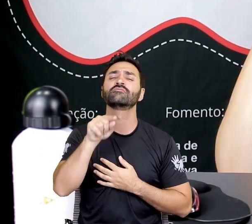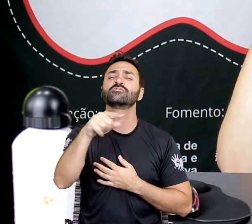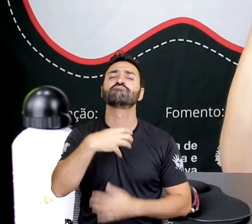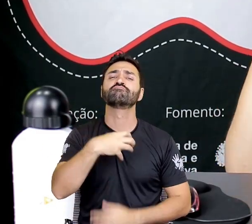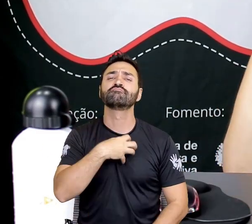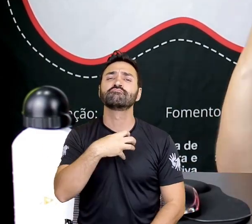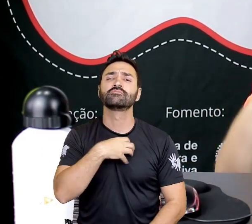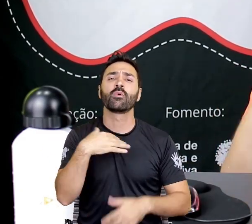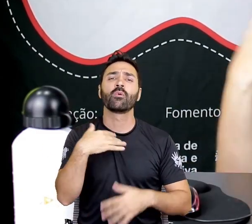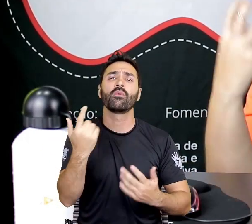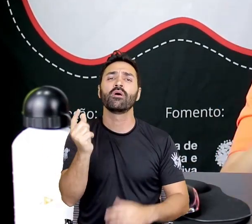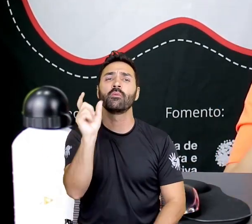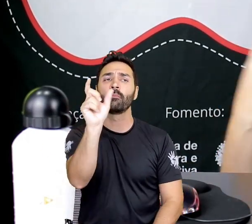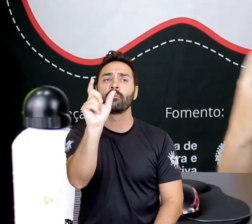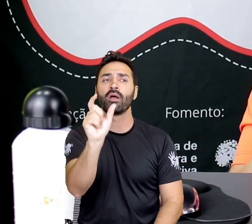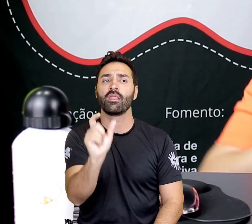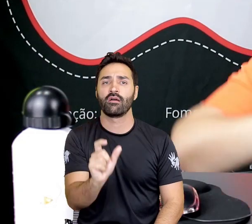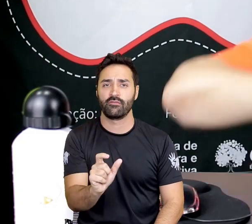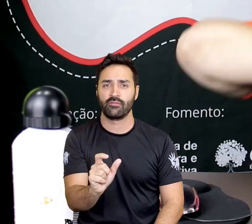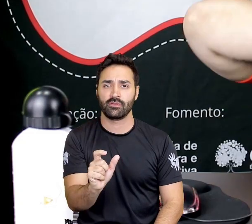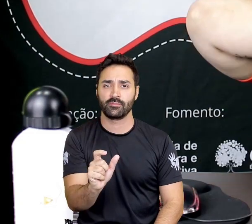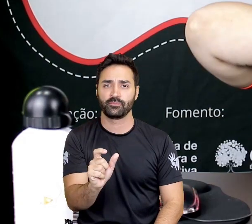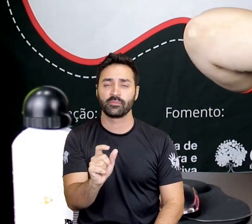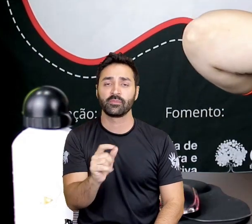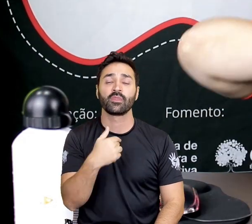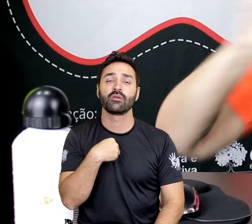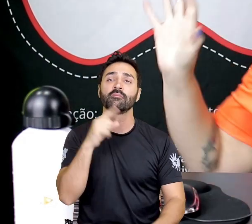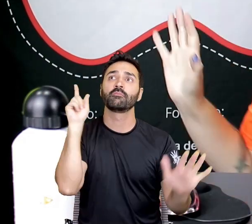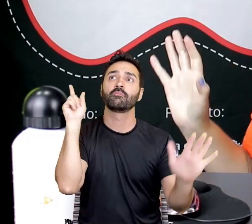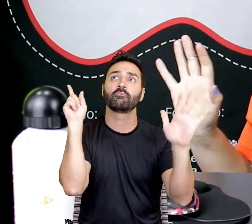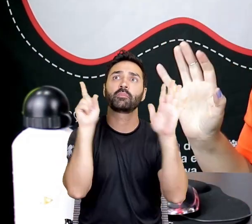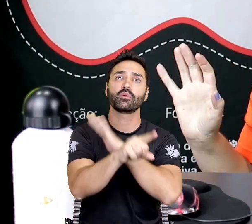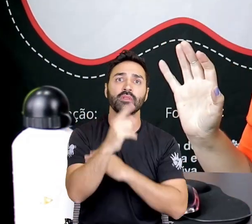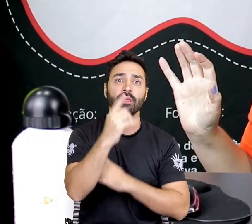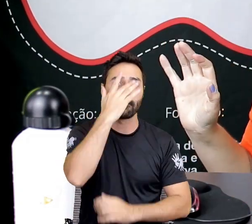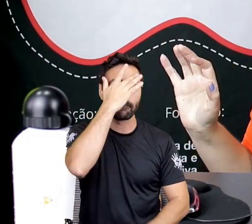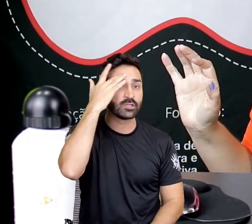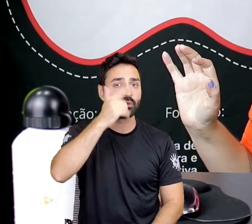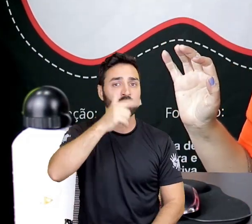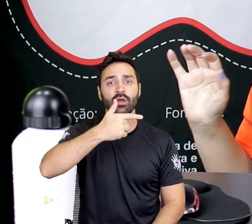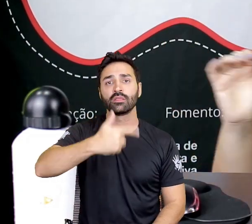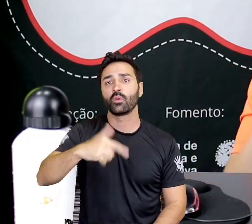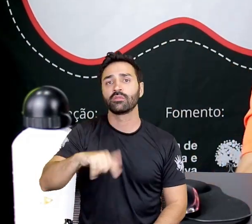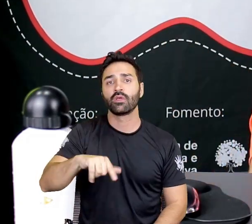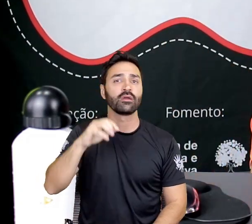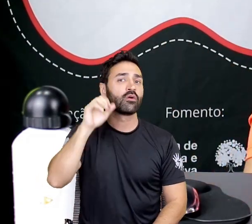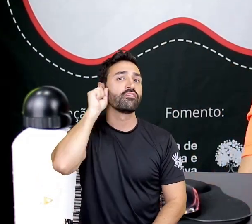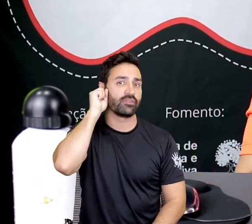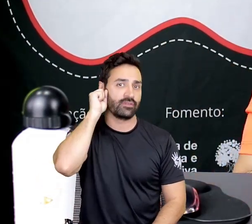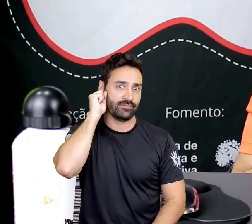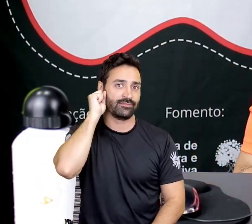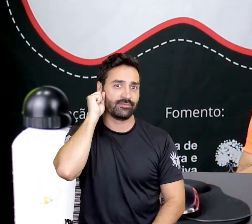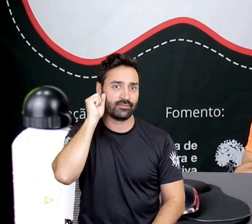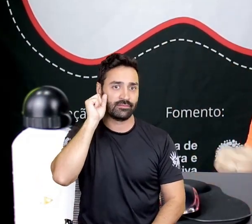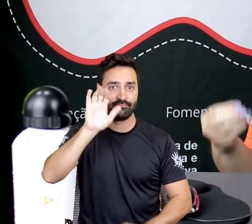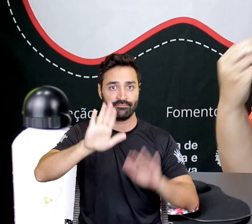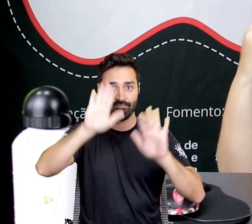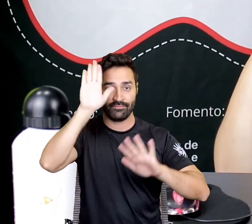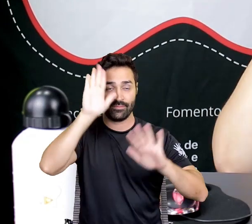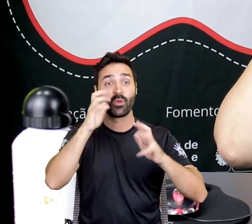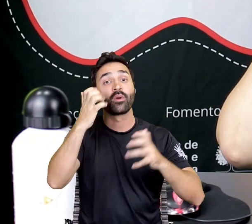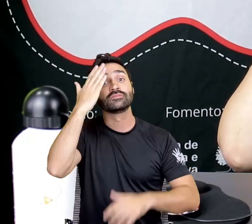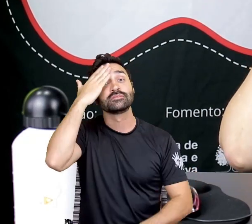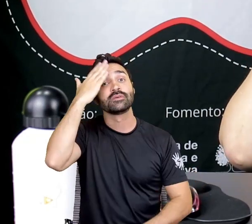Que palavra que vem na mente de vocês quando a gente fala assim, a pessoa não ouve? Tá? Eu vou chamando um por um e eu quero que